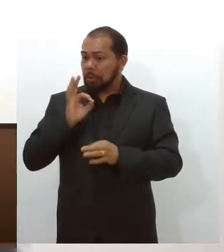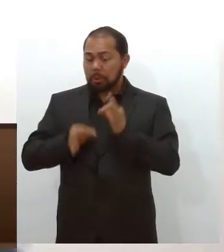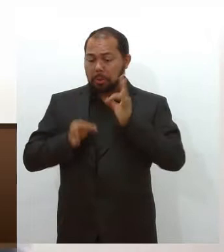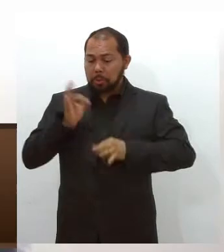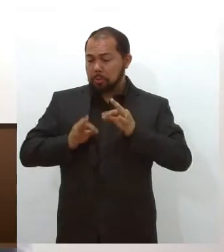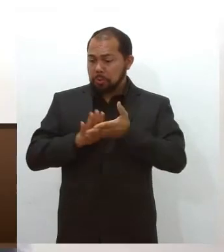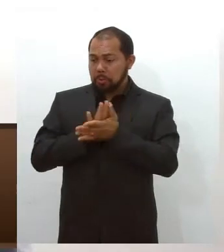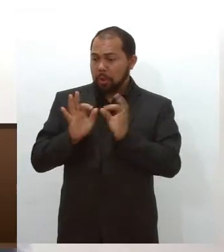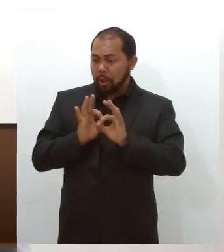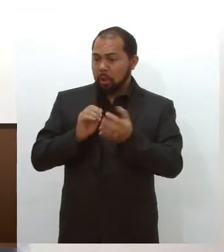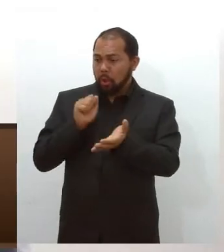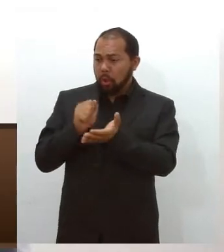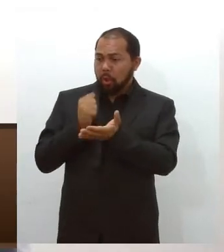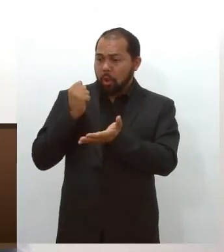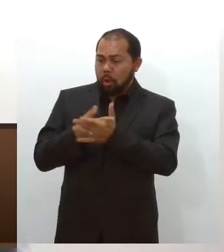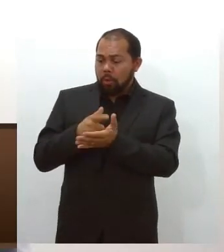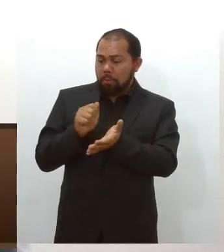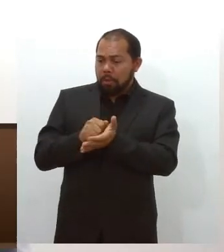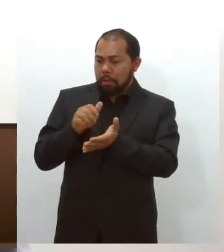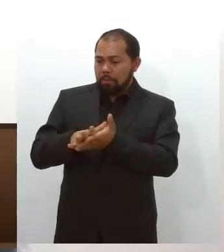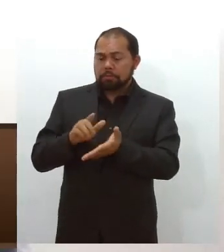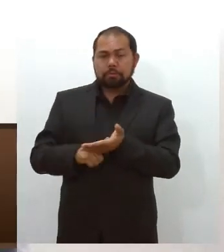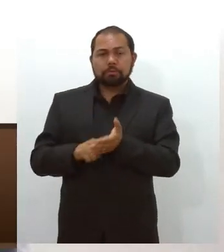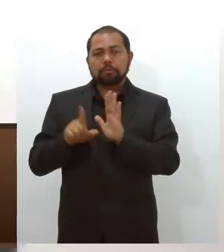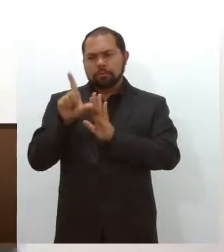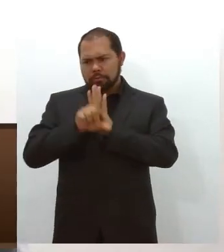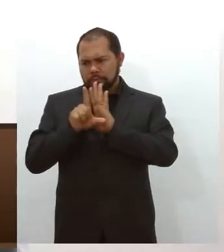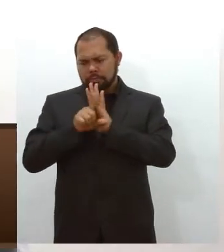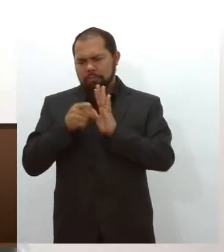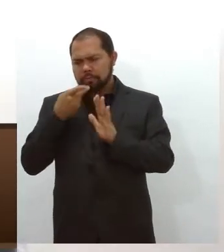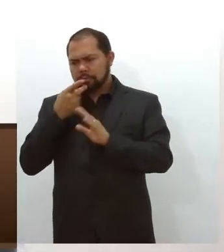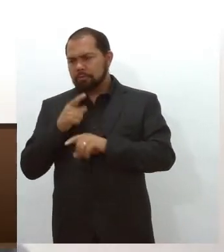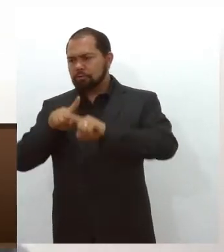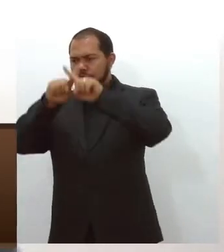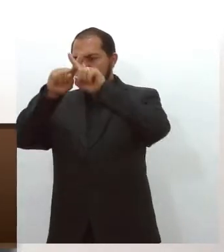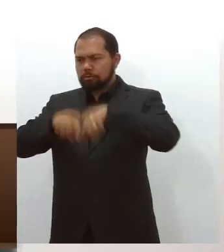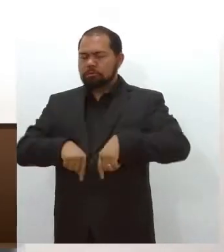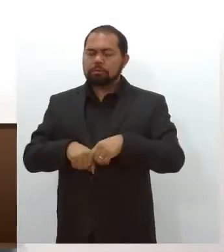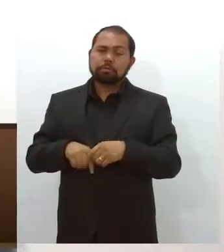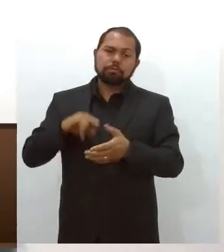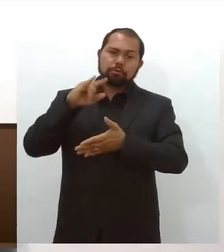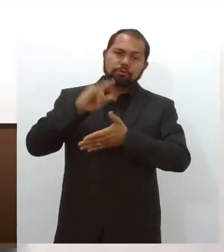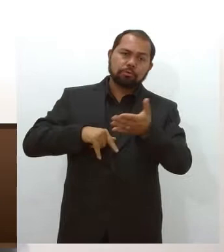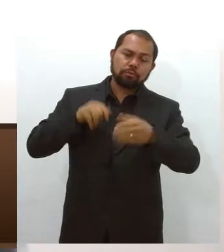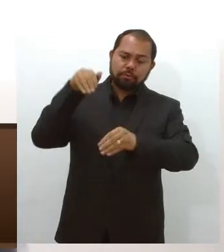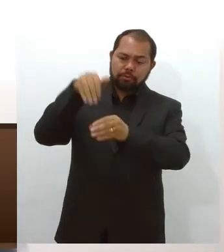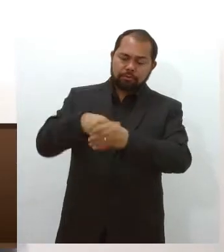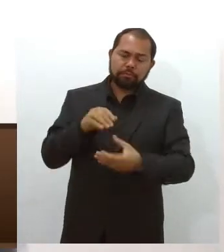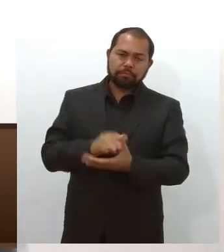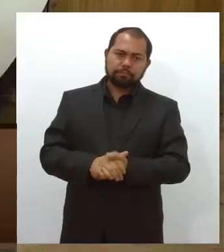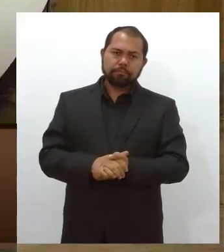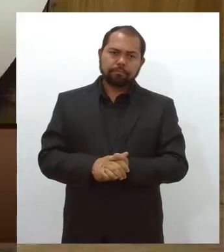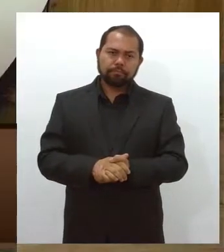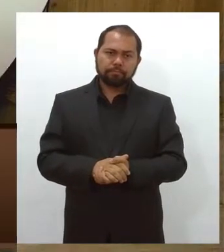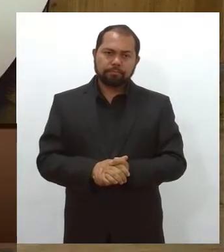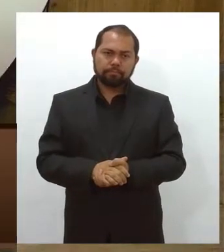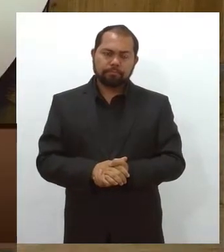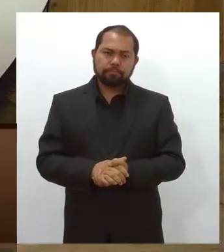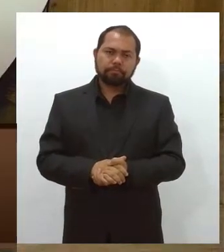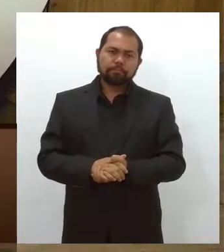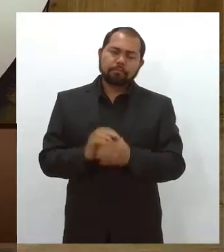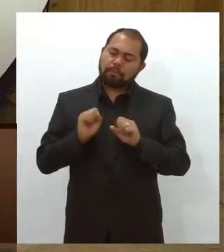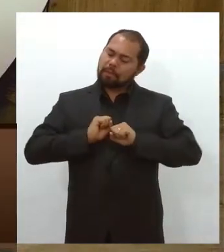caso, a legislação prevê o cancelamento do título eleitoral, impossibilitando o voto do eleitor. Ô Sara, é importante dizer